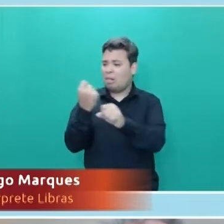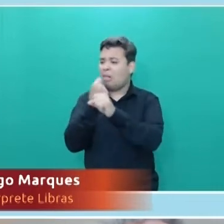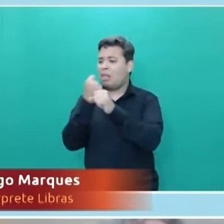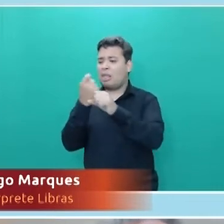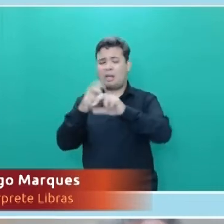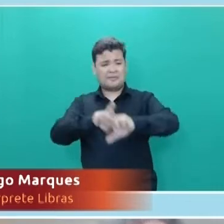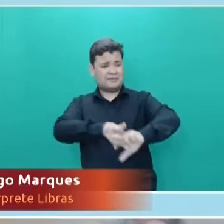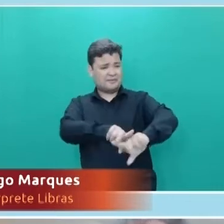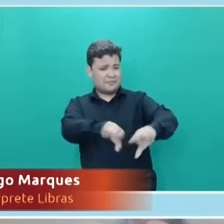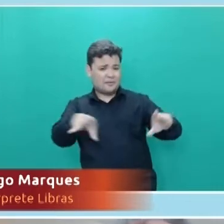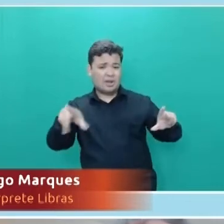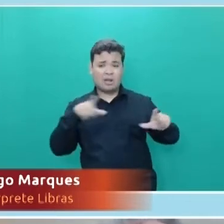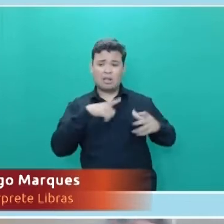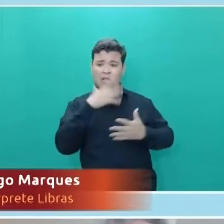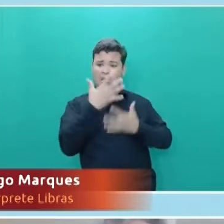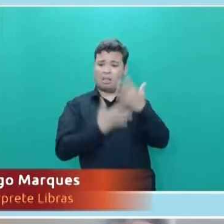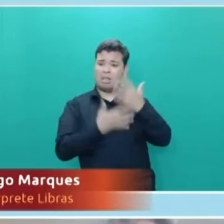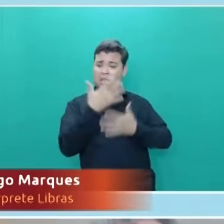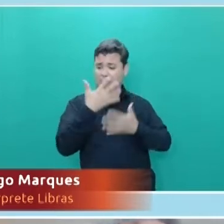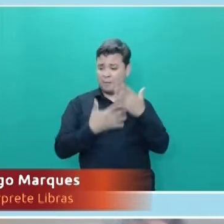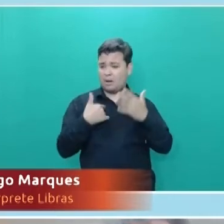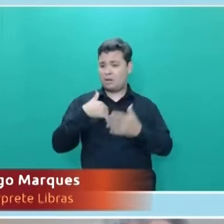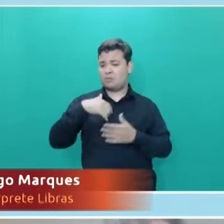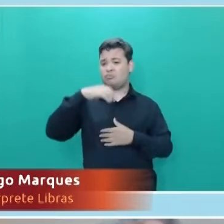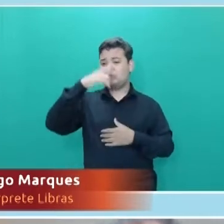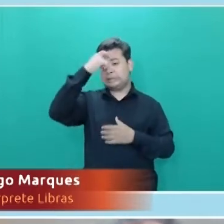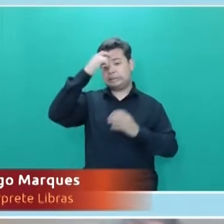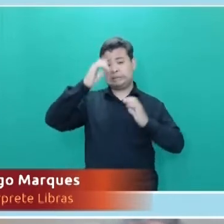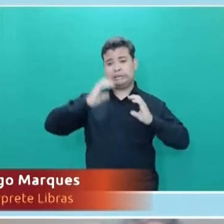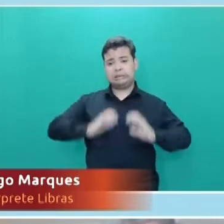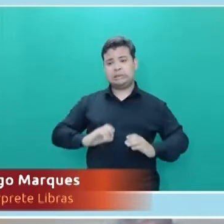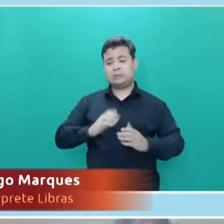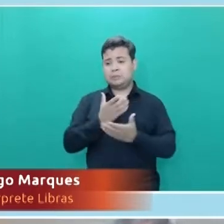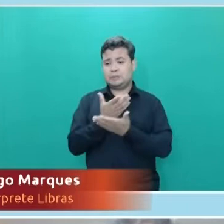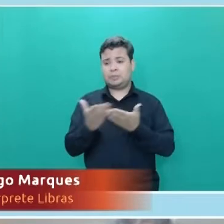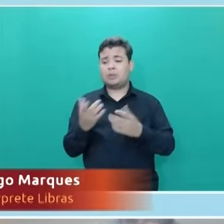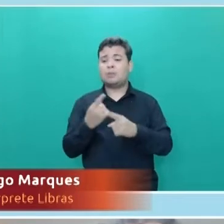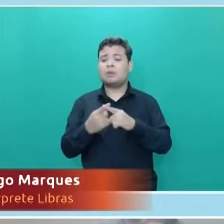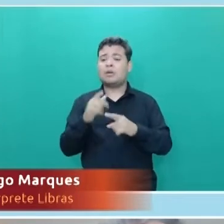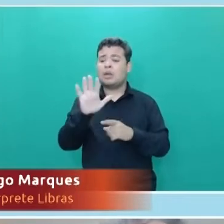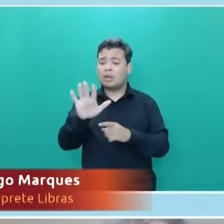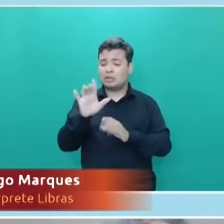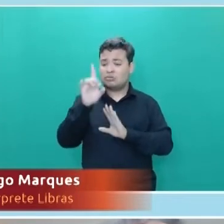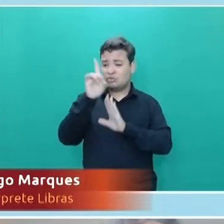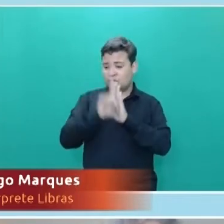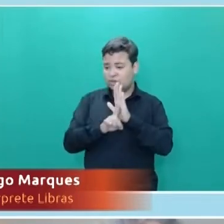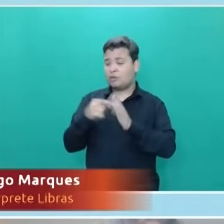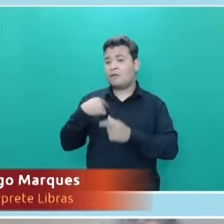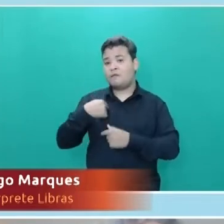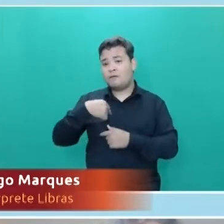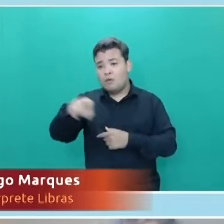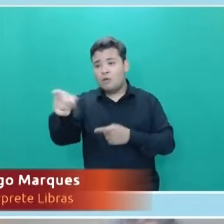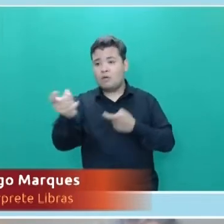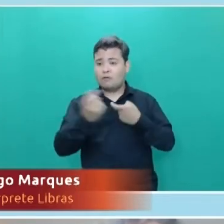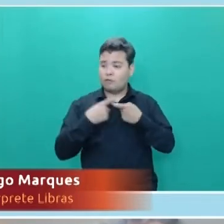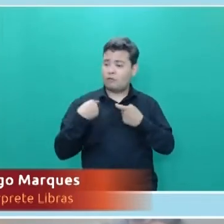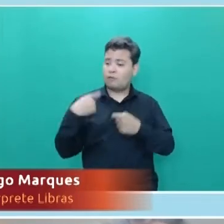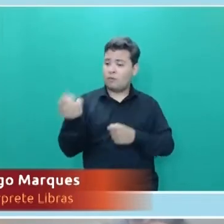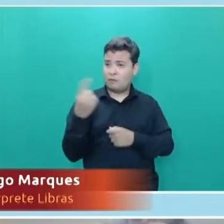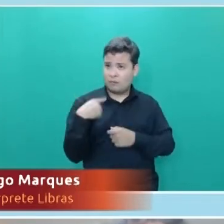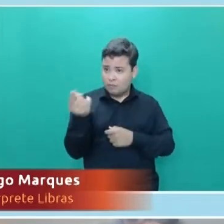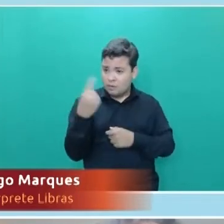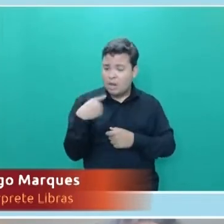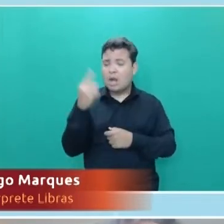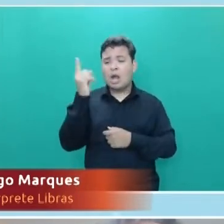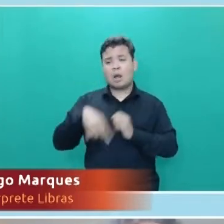nossa condição de cidadania, porque o direito de ir e vir é uma condição de ser cidadão no mundo. E quando você vai